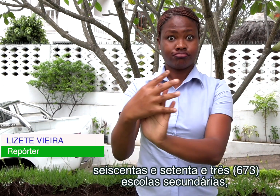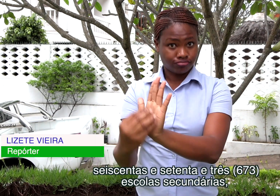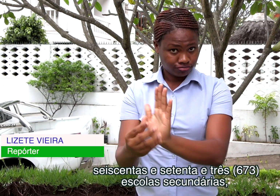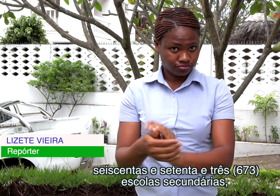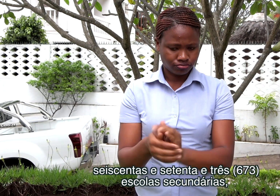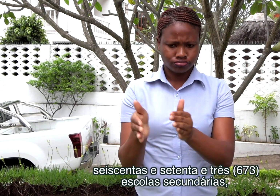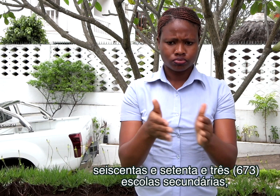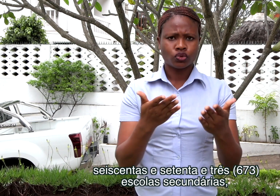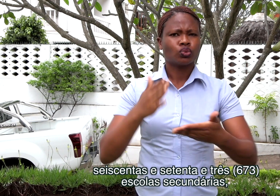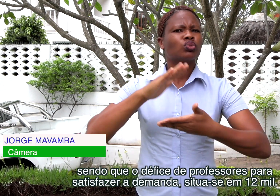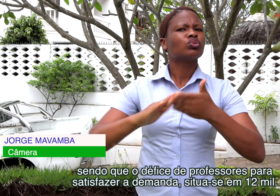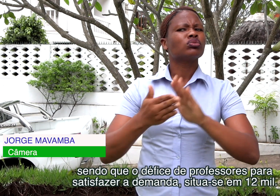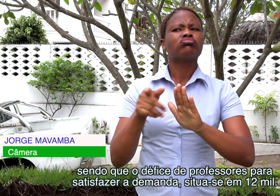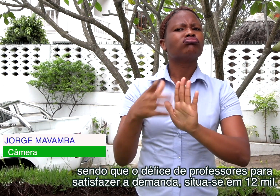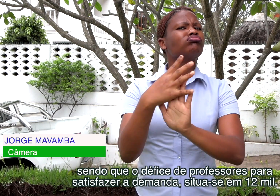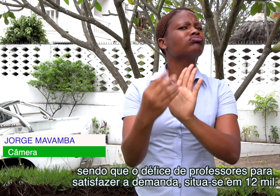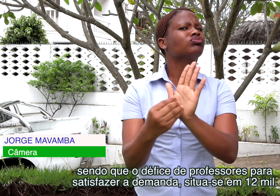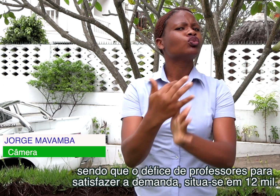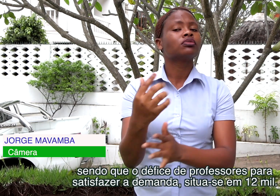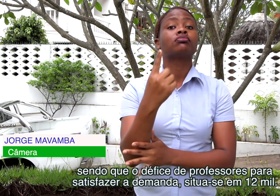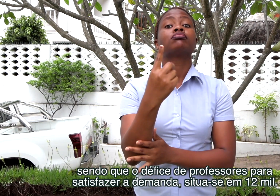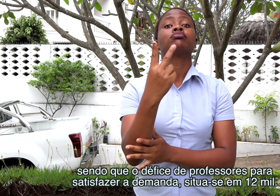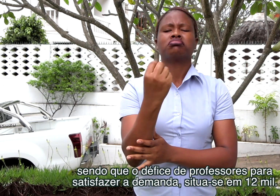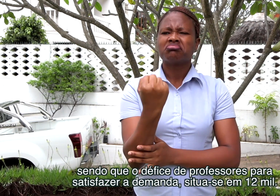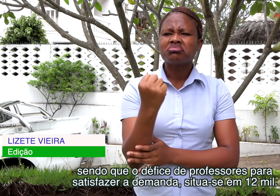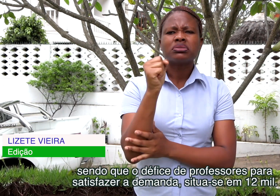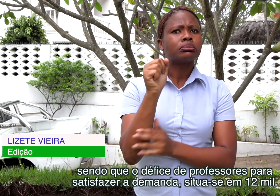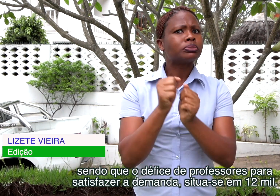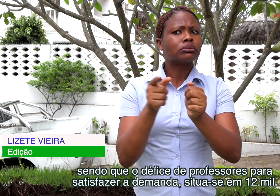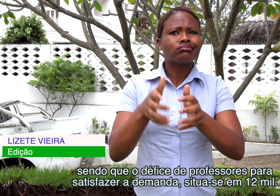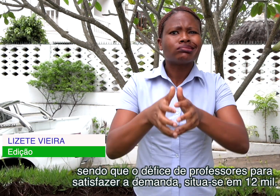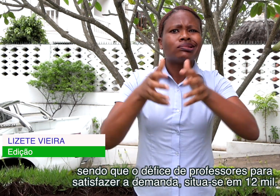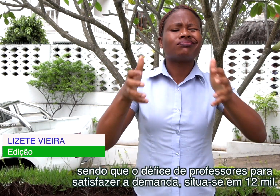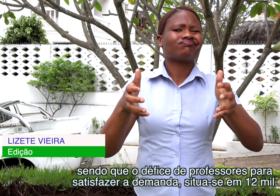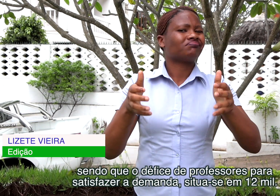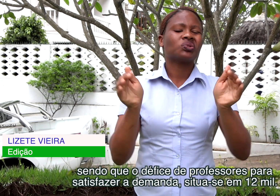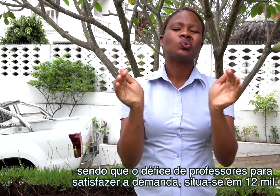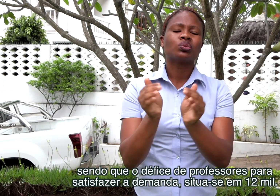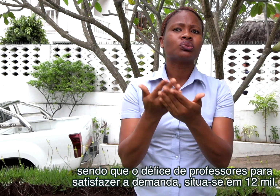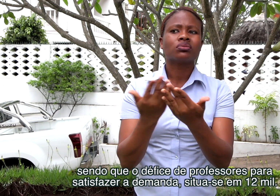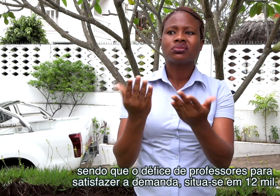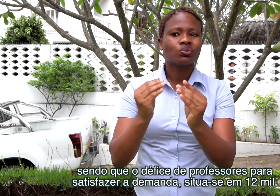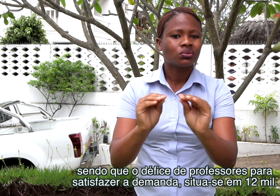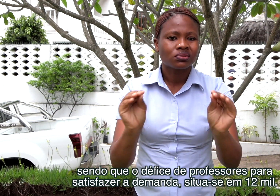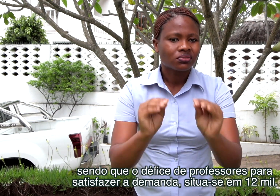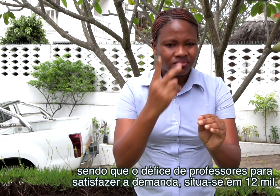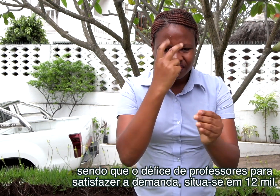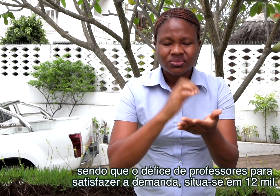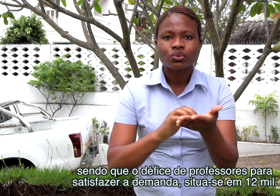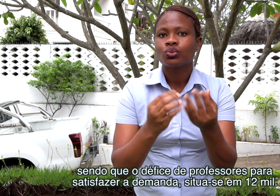673 escolas secundárias, sendo que o déficit de professores para satisfazer a demanda situa-se